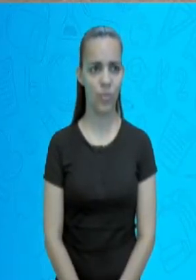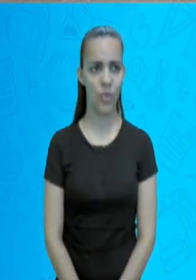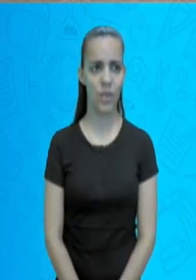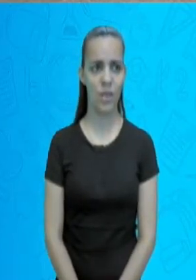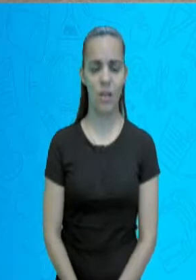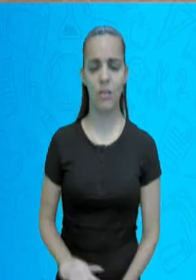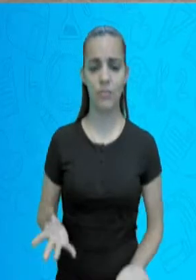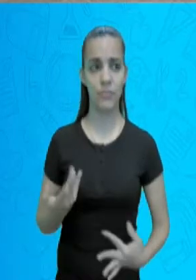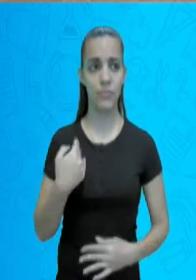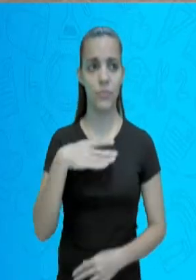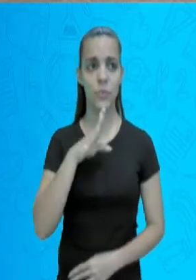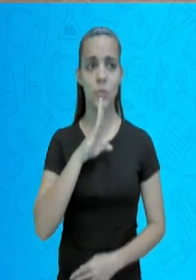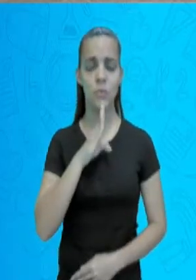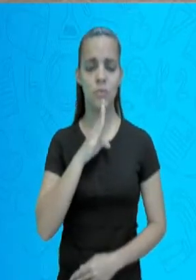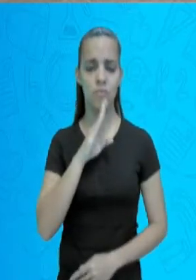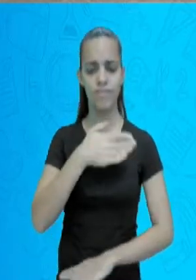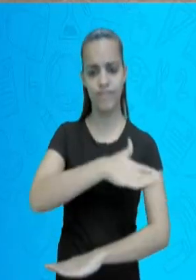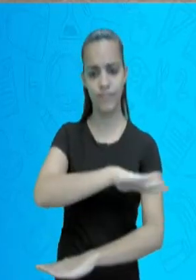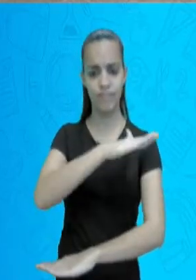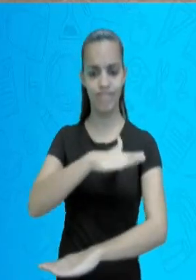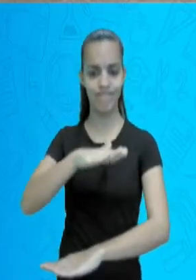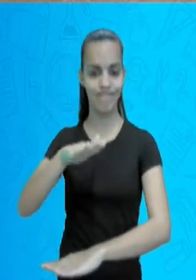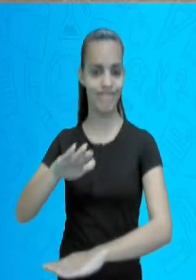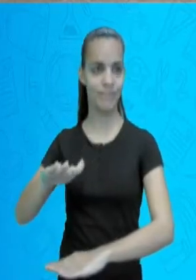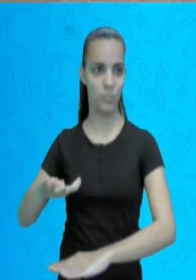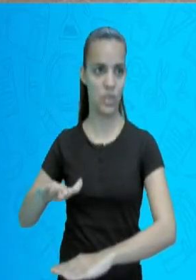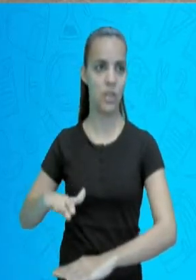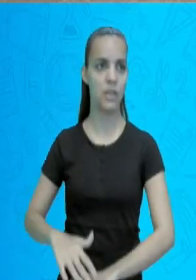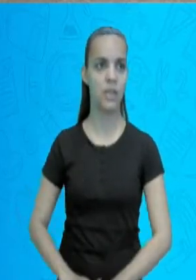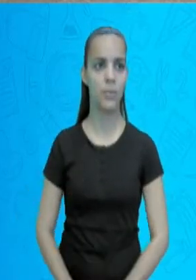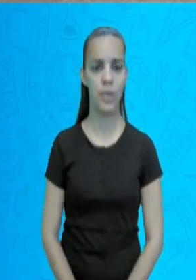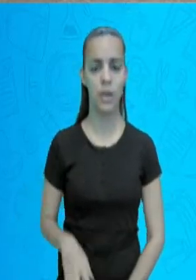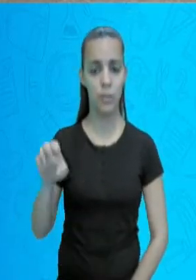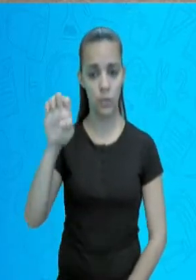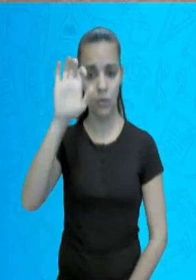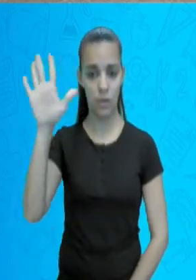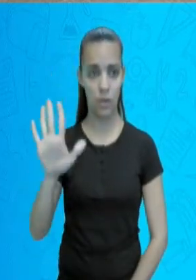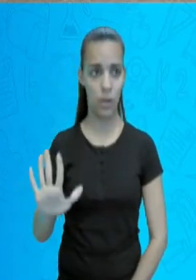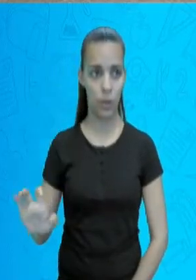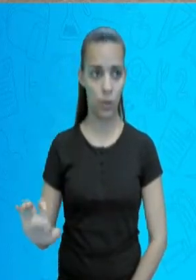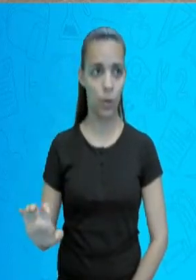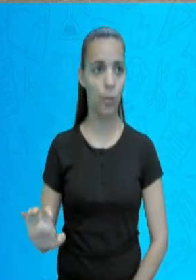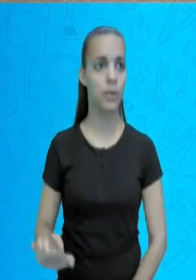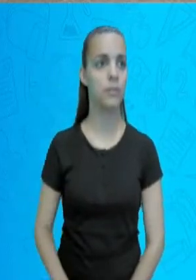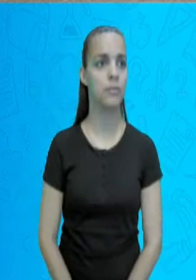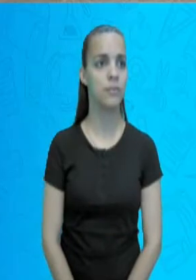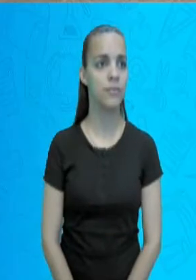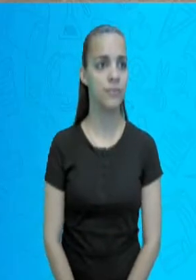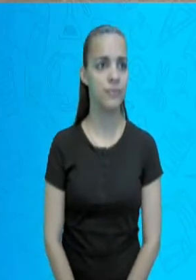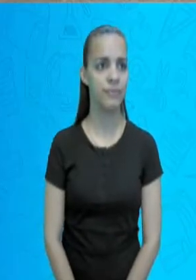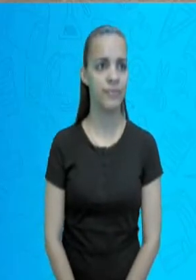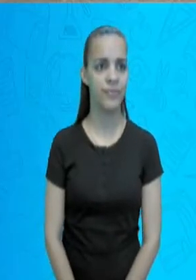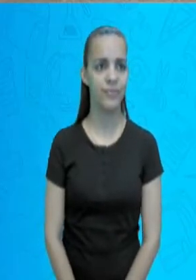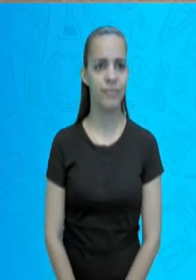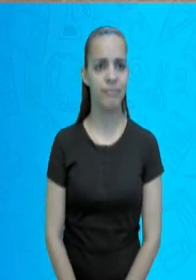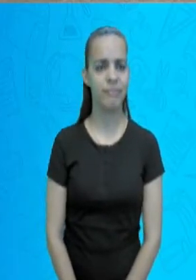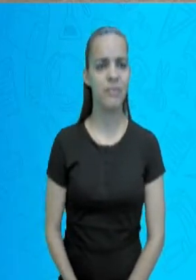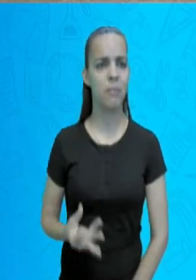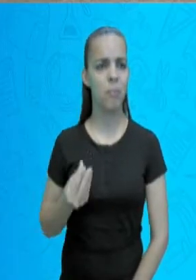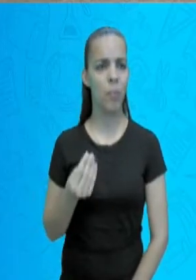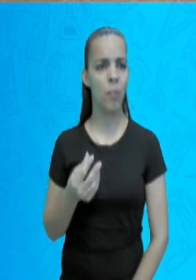Vamos conhecer um pouquinho sobre o relevo da Europa, ok? É